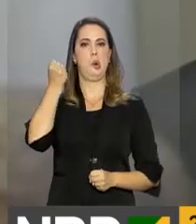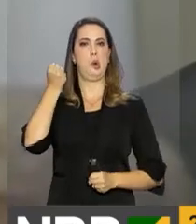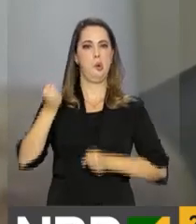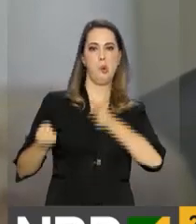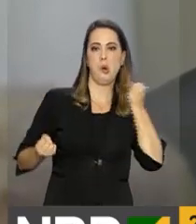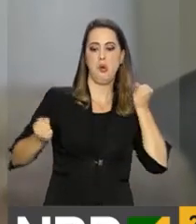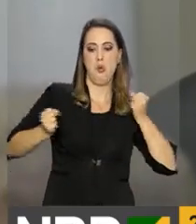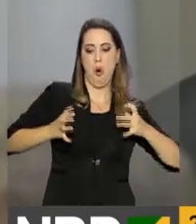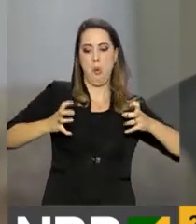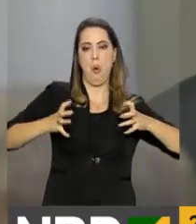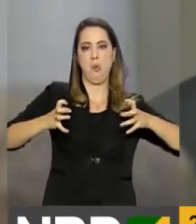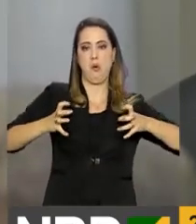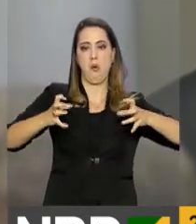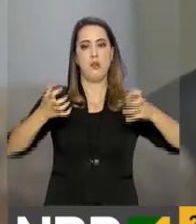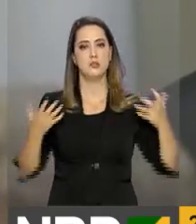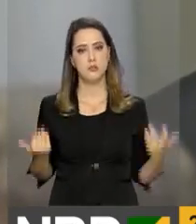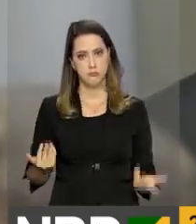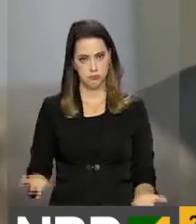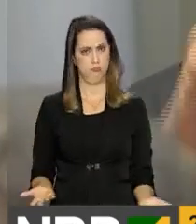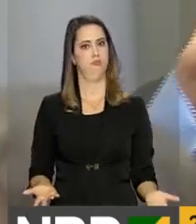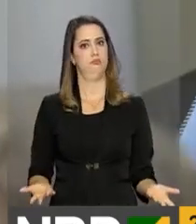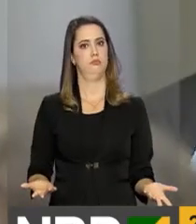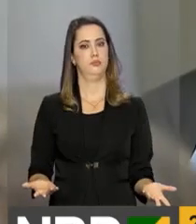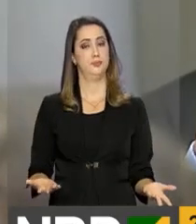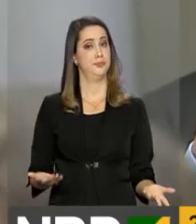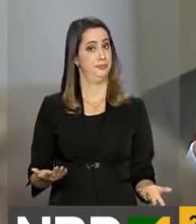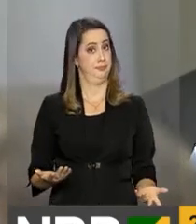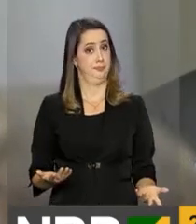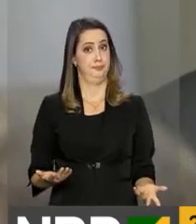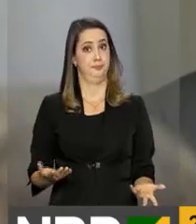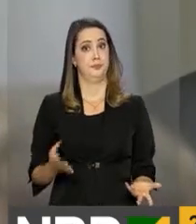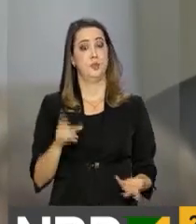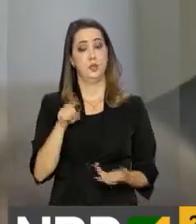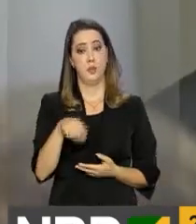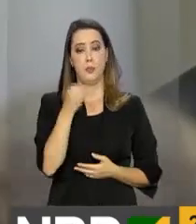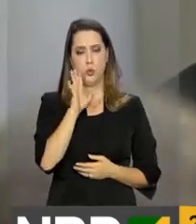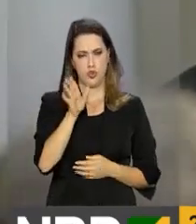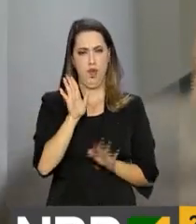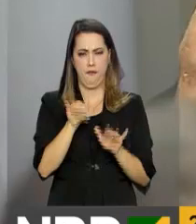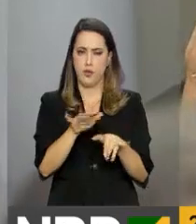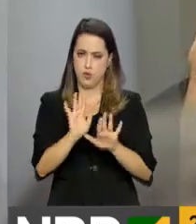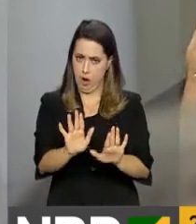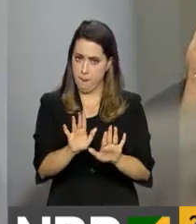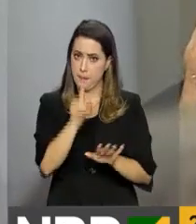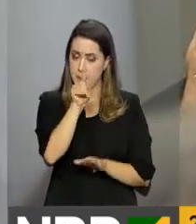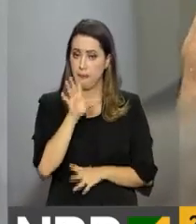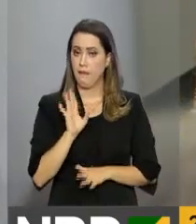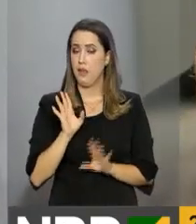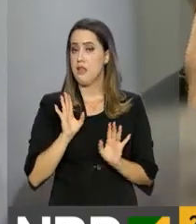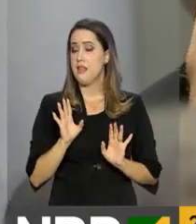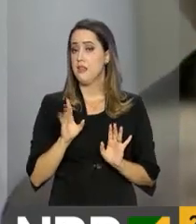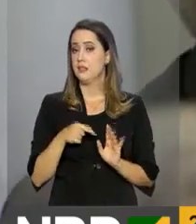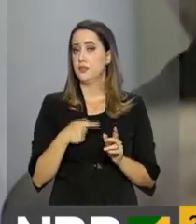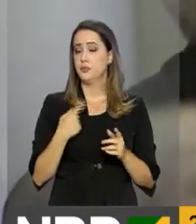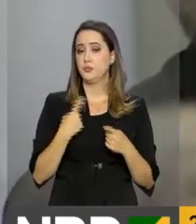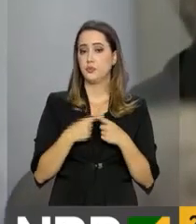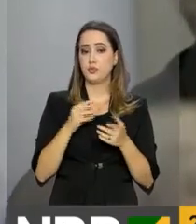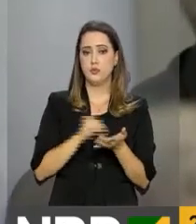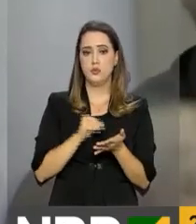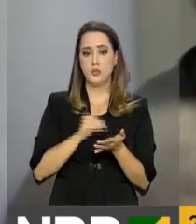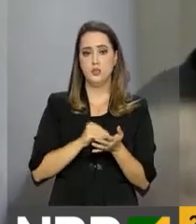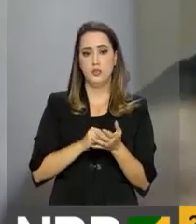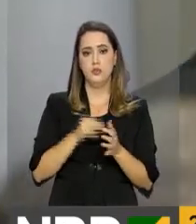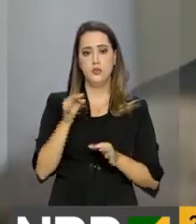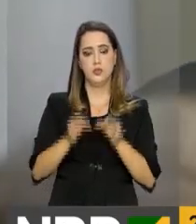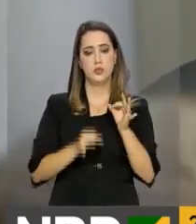um ódio que começa a tomar conta das pessoas, até por, interessante, já vou finalizar, até por um certo desajustamento em relação à